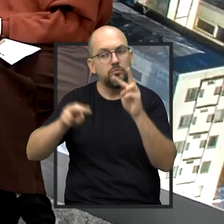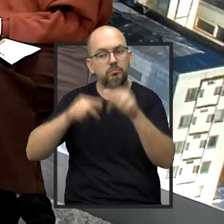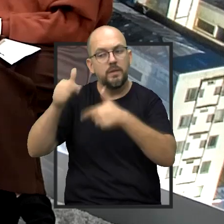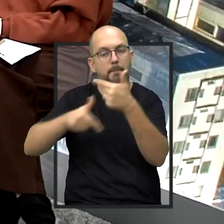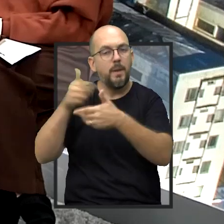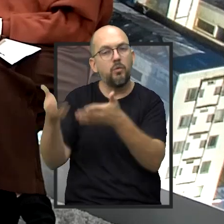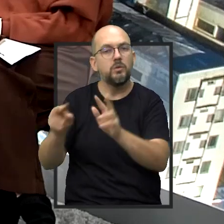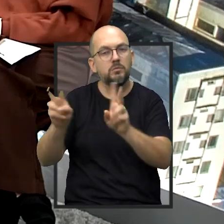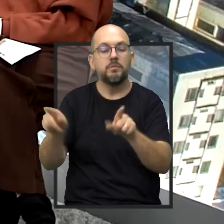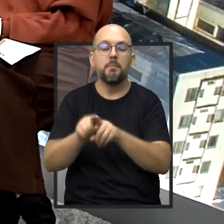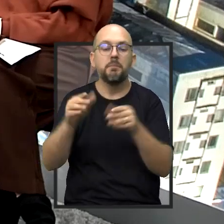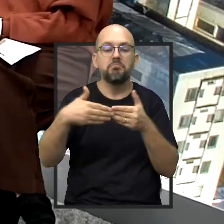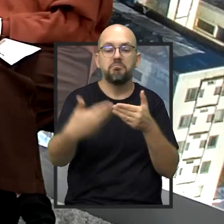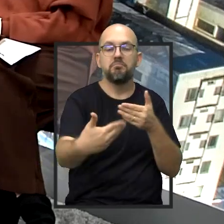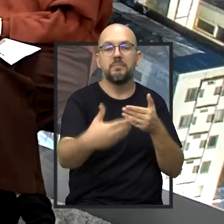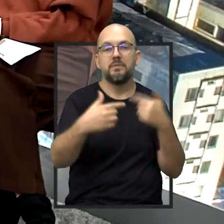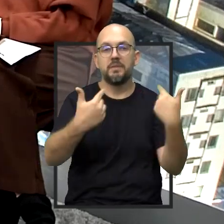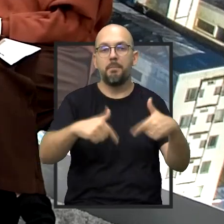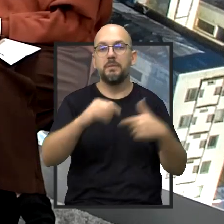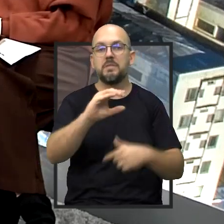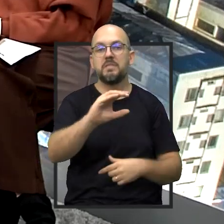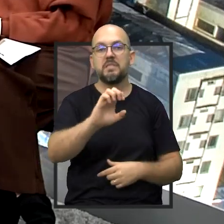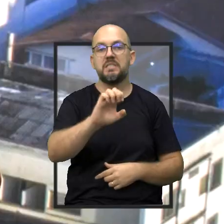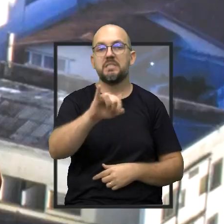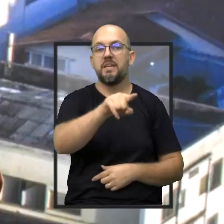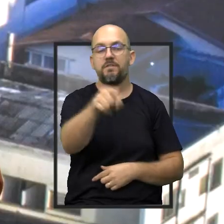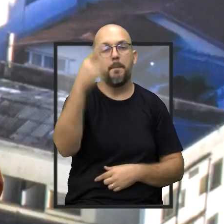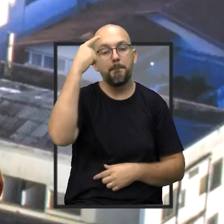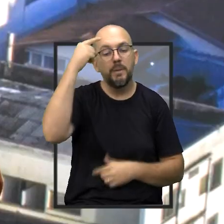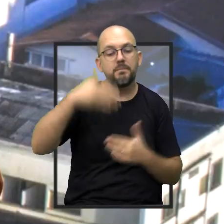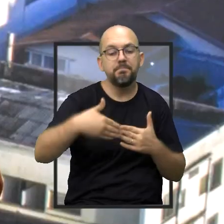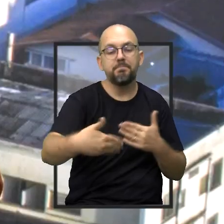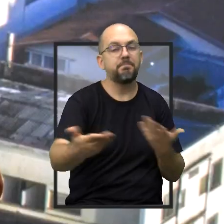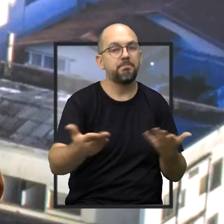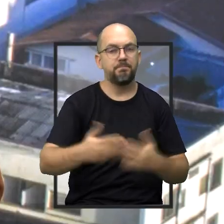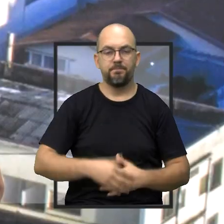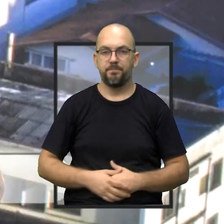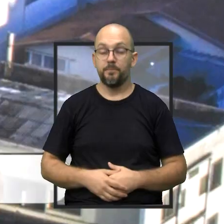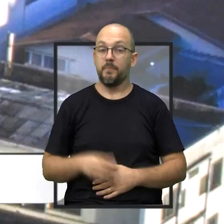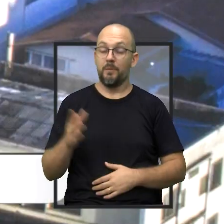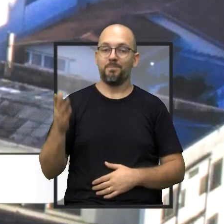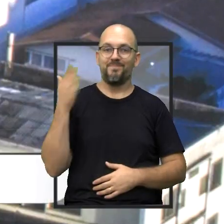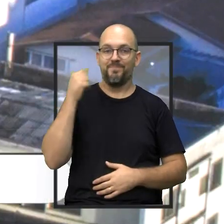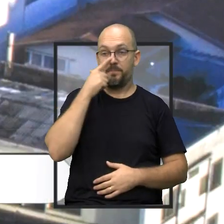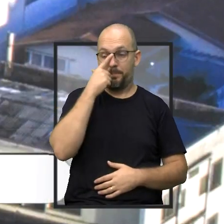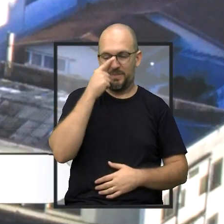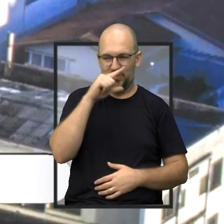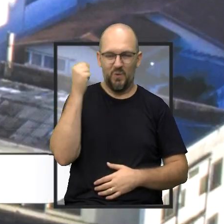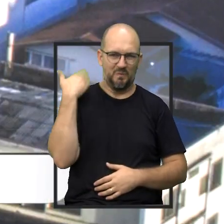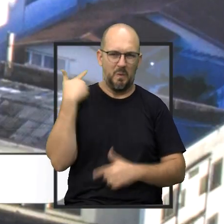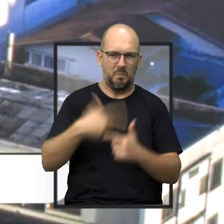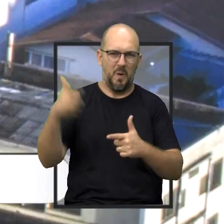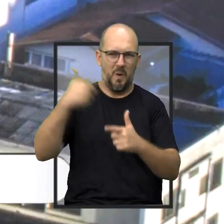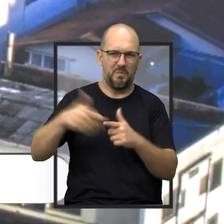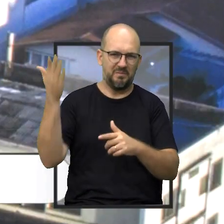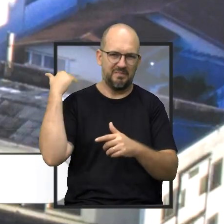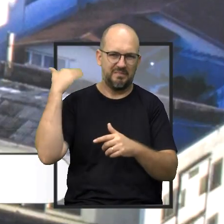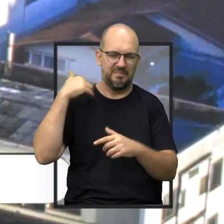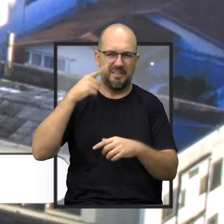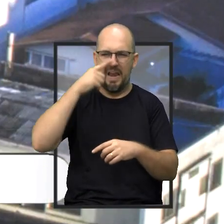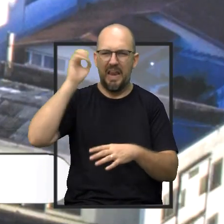relação ao trabalho dessa CEI da qual a senhora também faz parte? Na época em que o município passou, né,